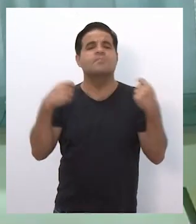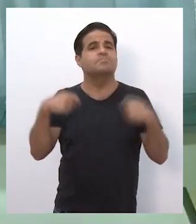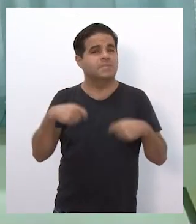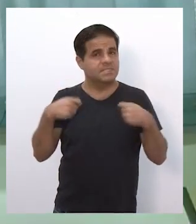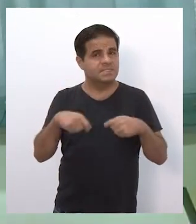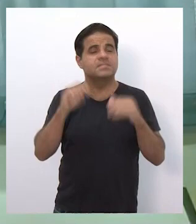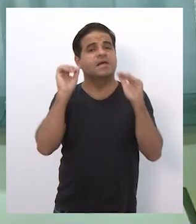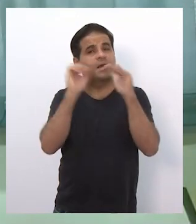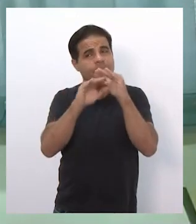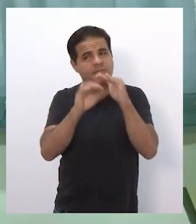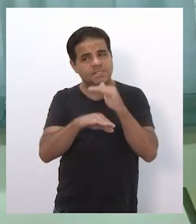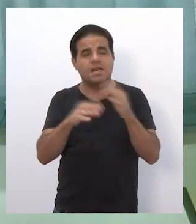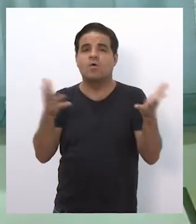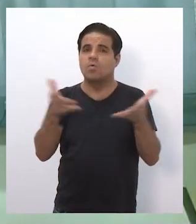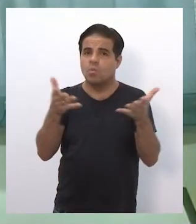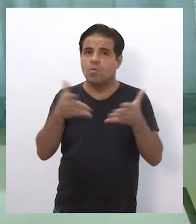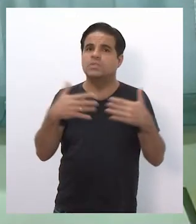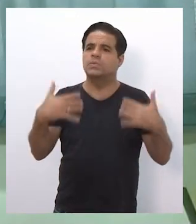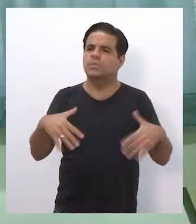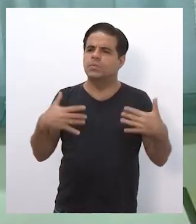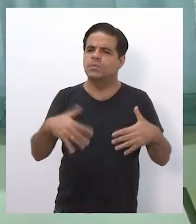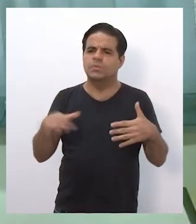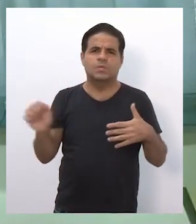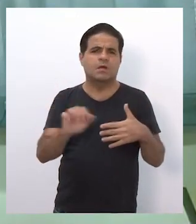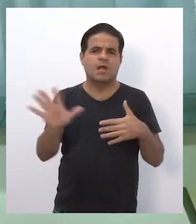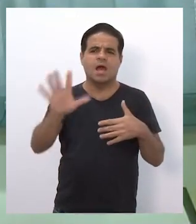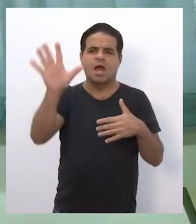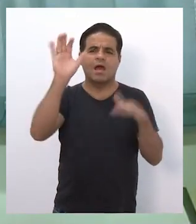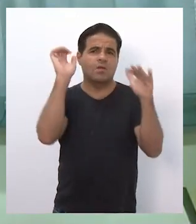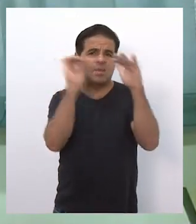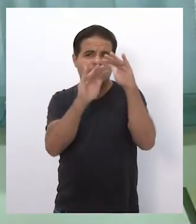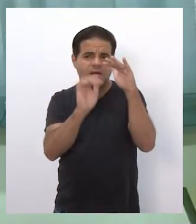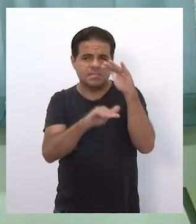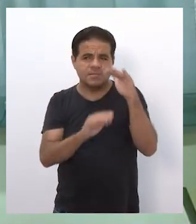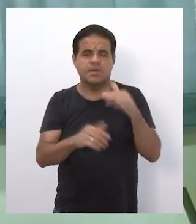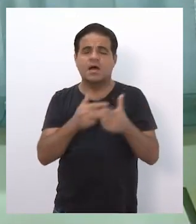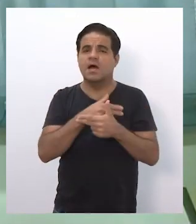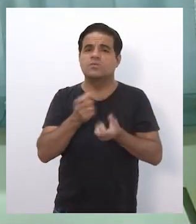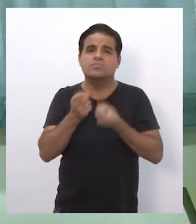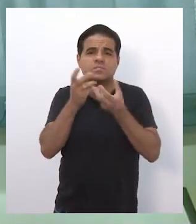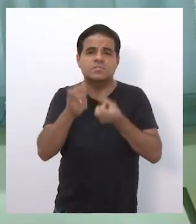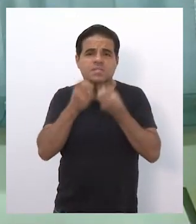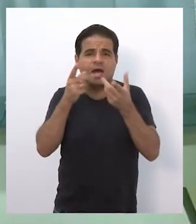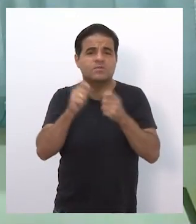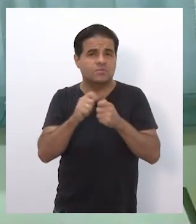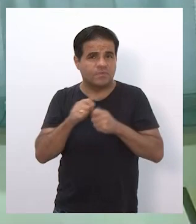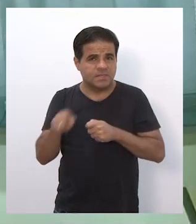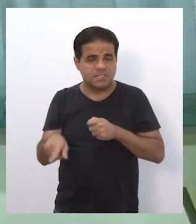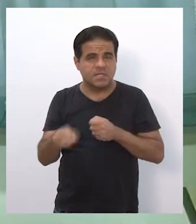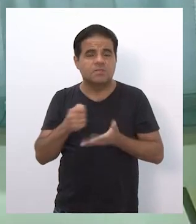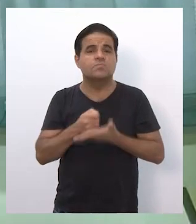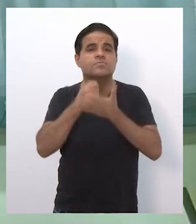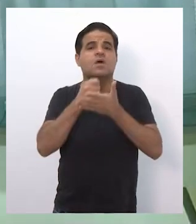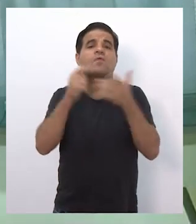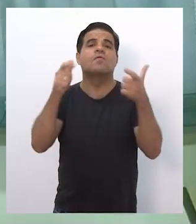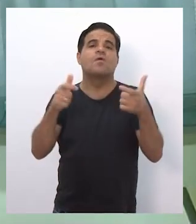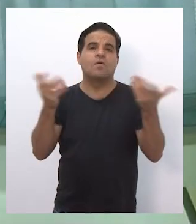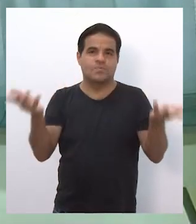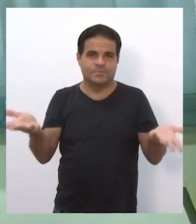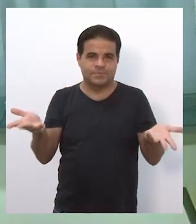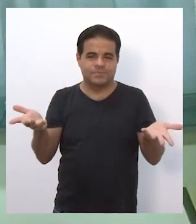armazenar. Hoje é caro o armazenamento. Os dados que eu estou produzindo estão sendo salvos onde, no caso,